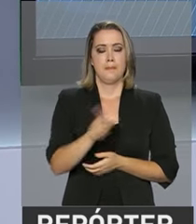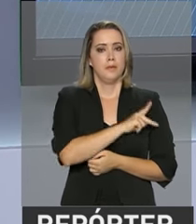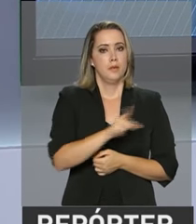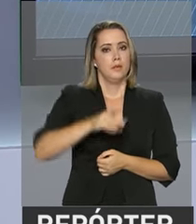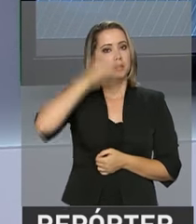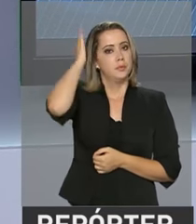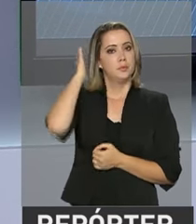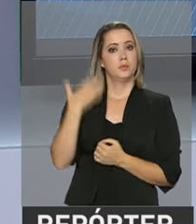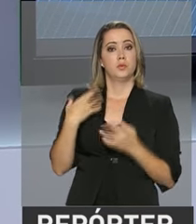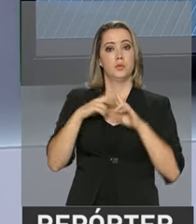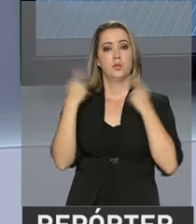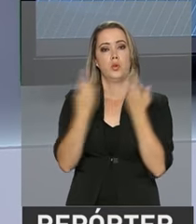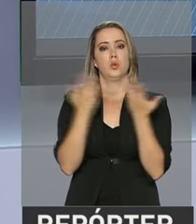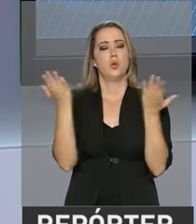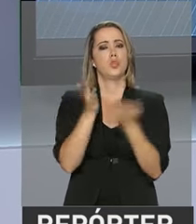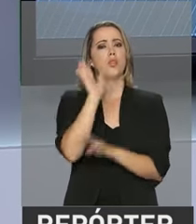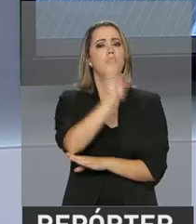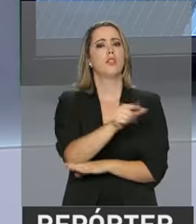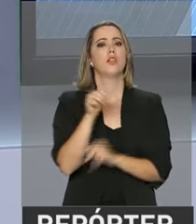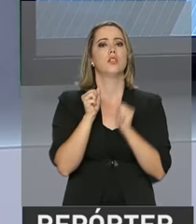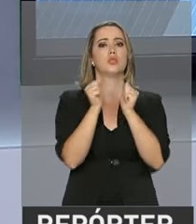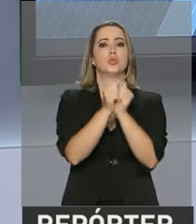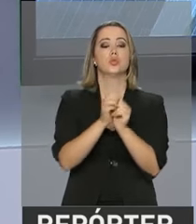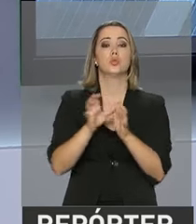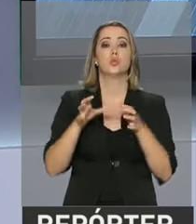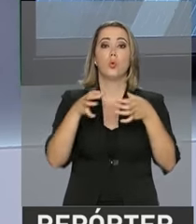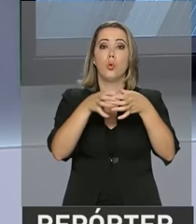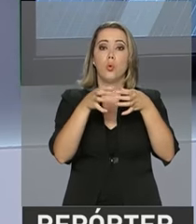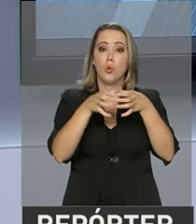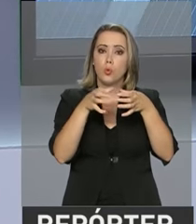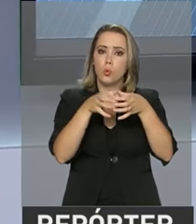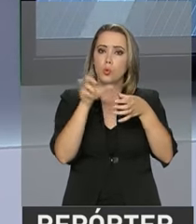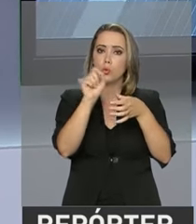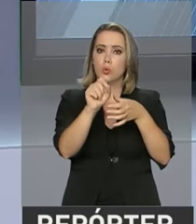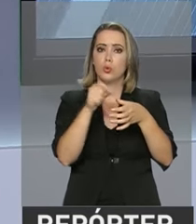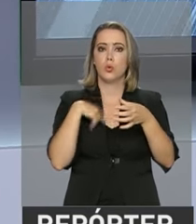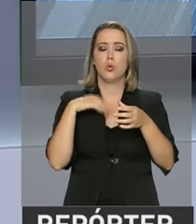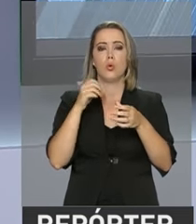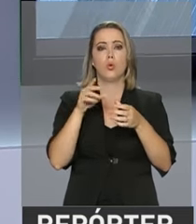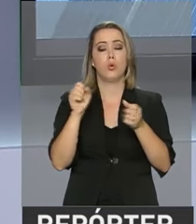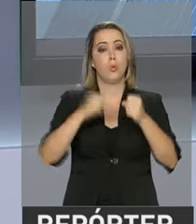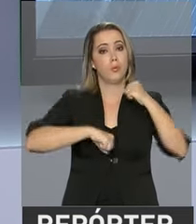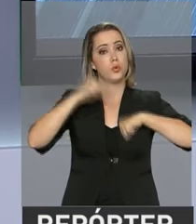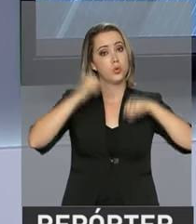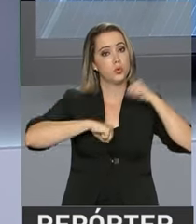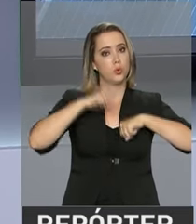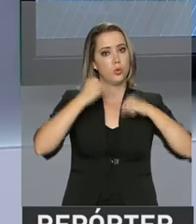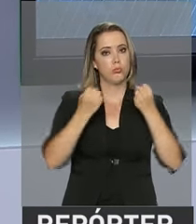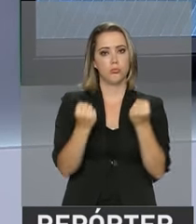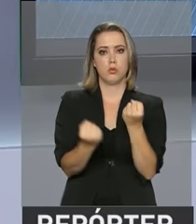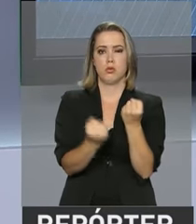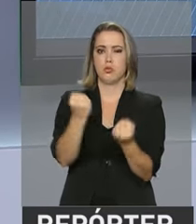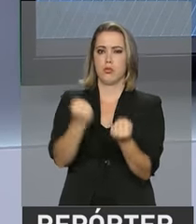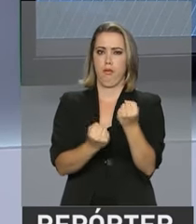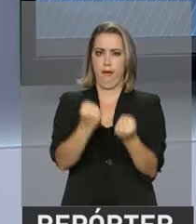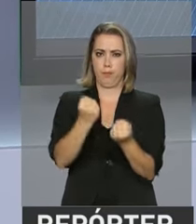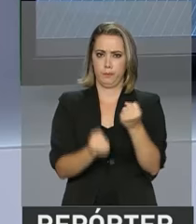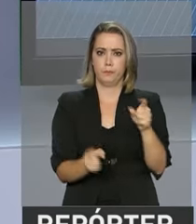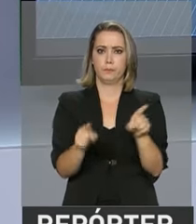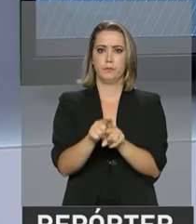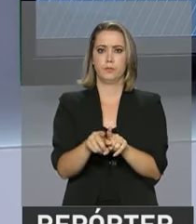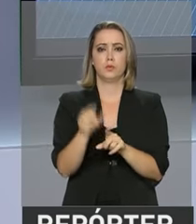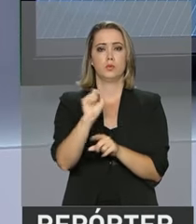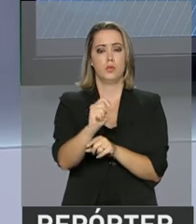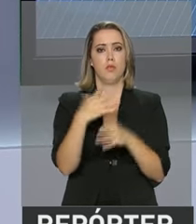nesta tarde com antes da associação nacional dos fabricantes de veículos automotores anfavea no palácio do